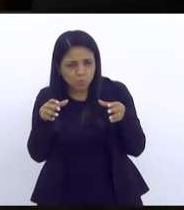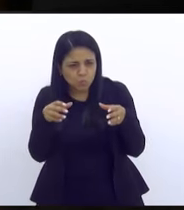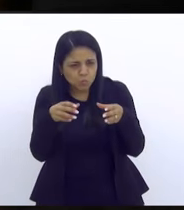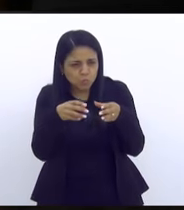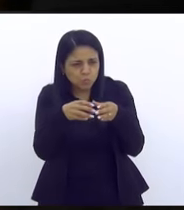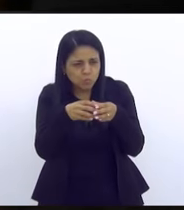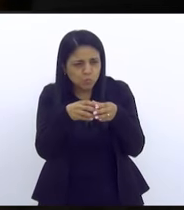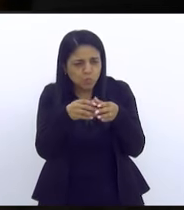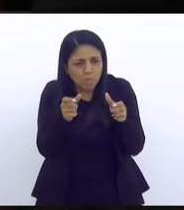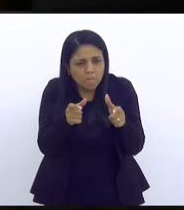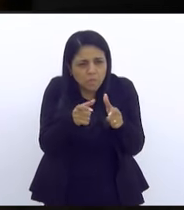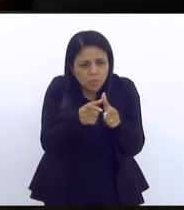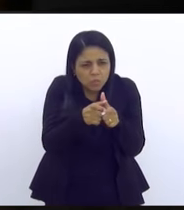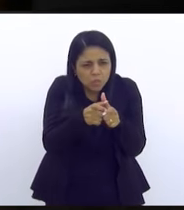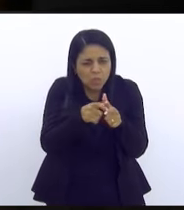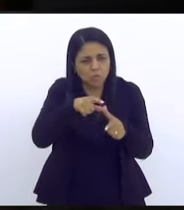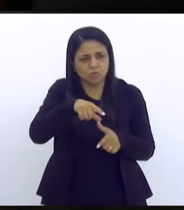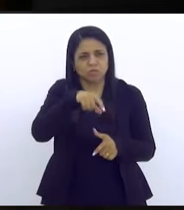igreja.